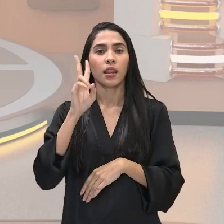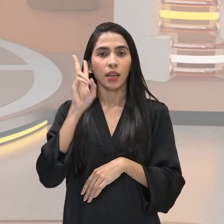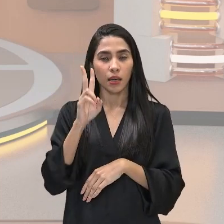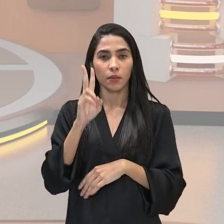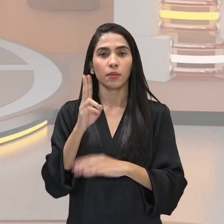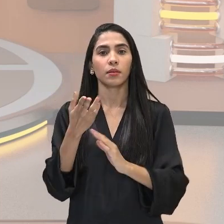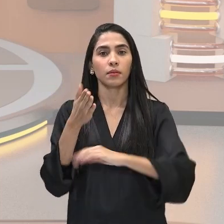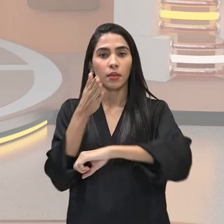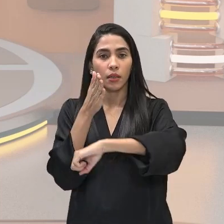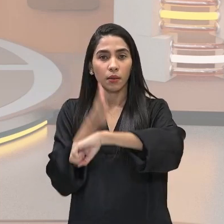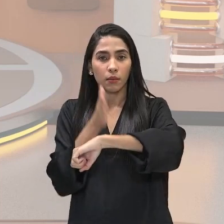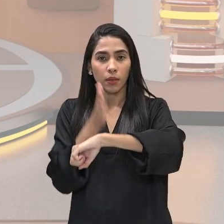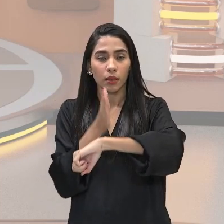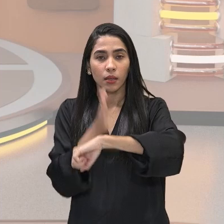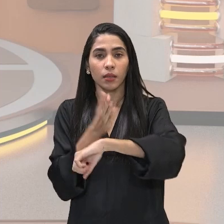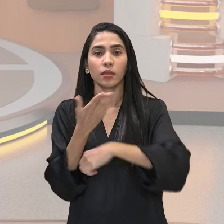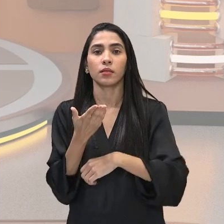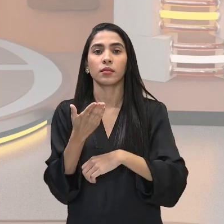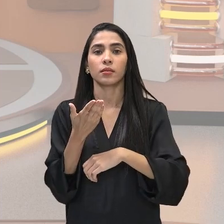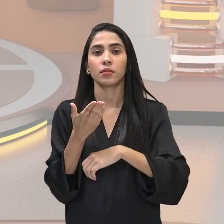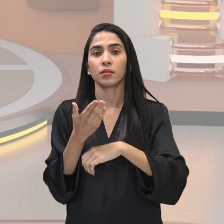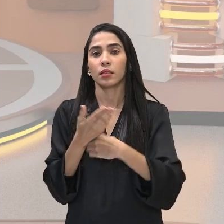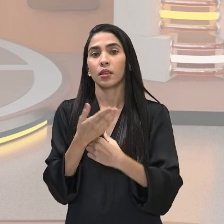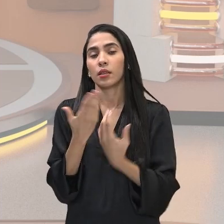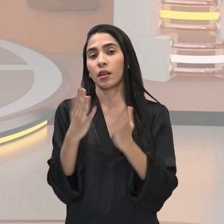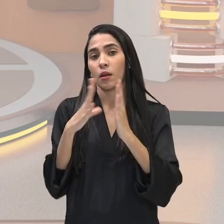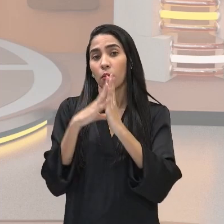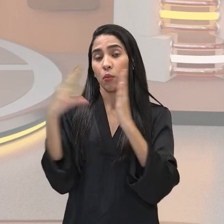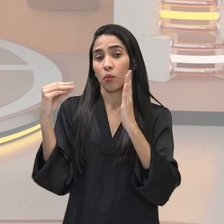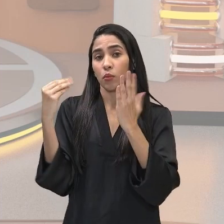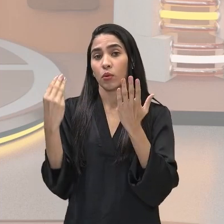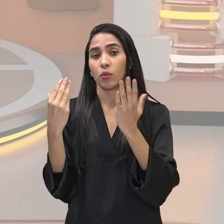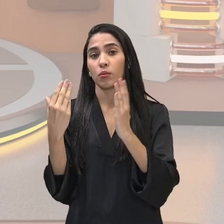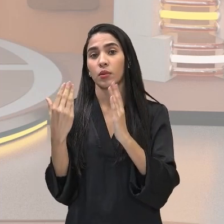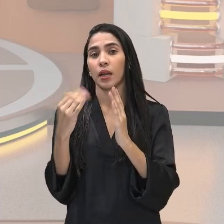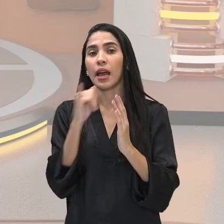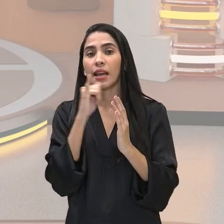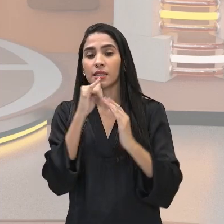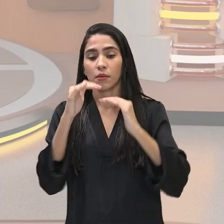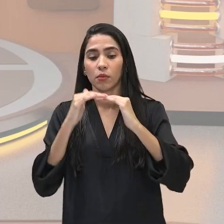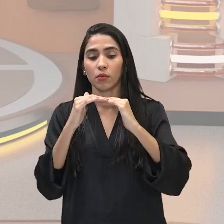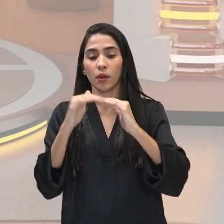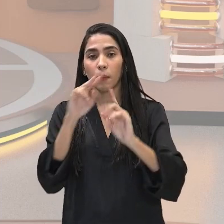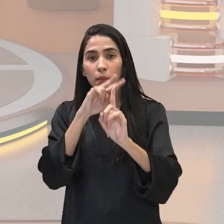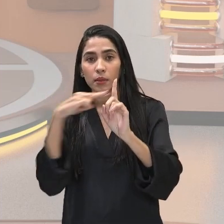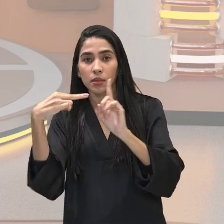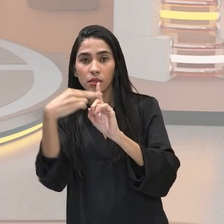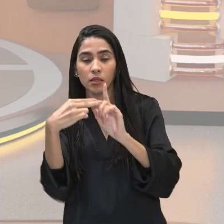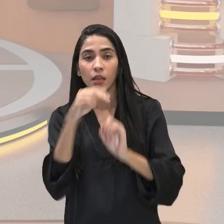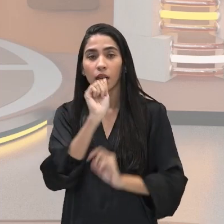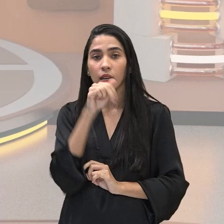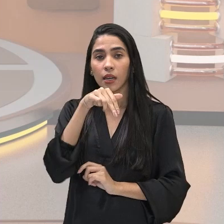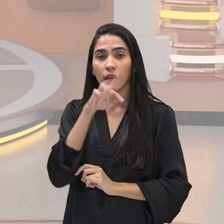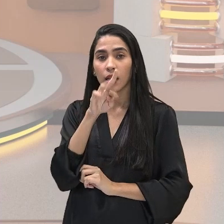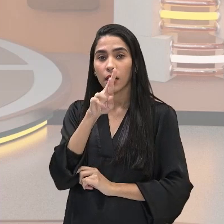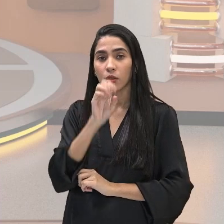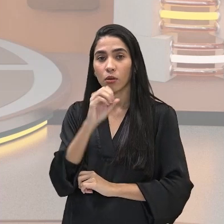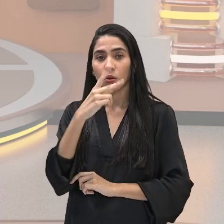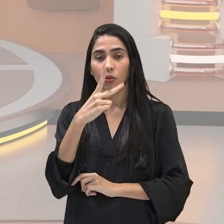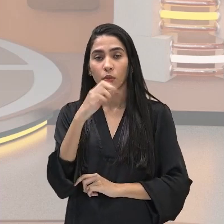Idade Moderna o modelo, a visão de paradigma era uma visão antropocêntrica,